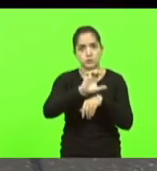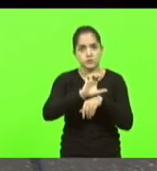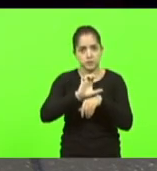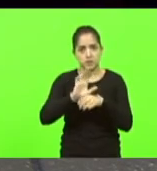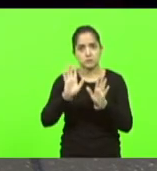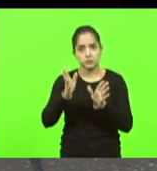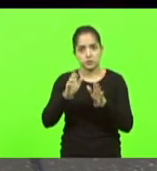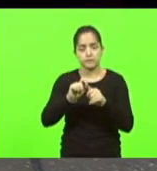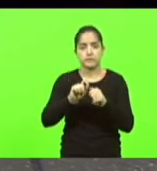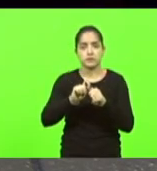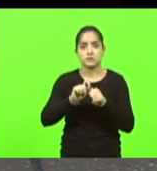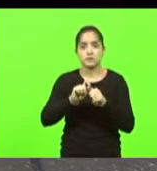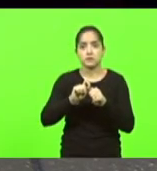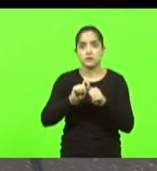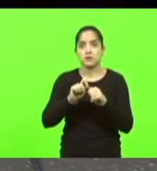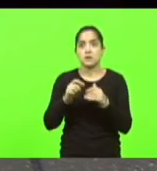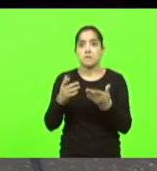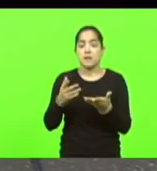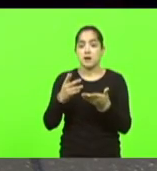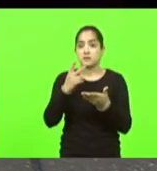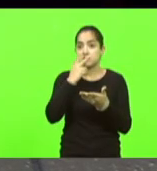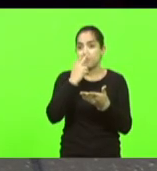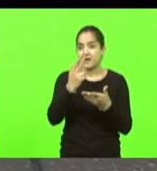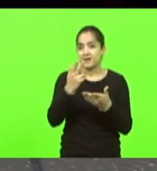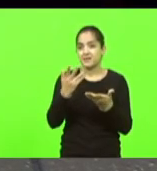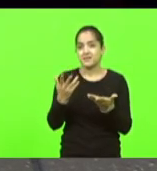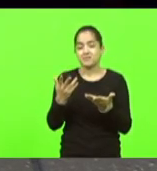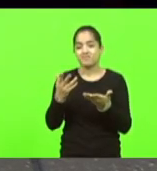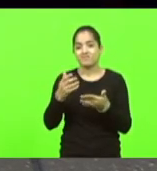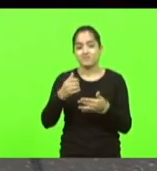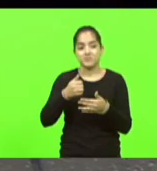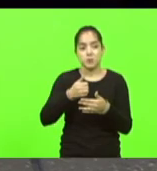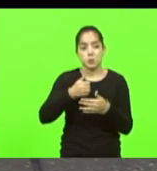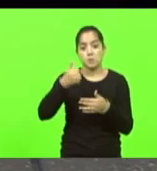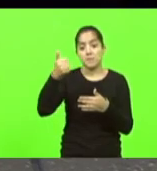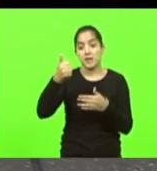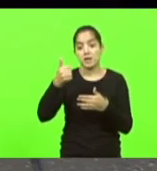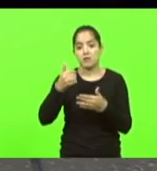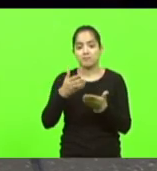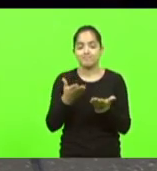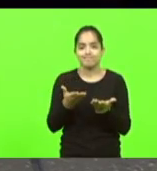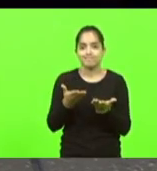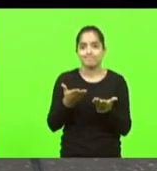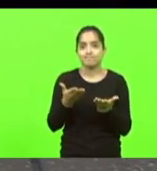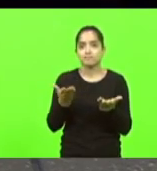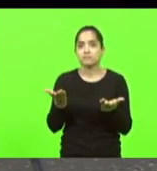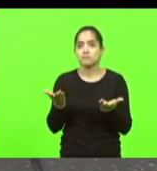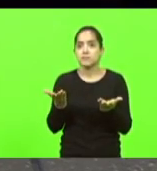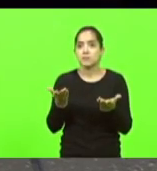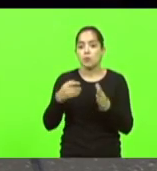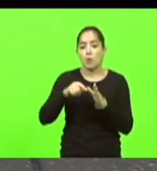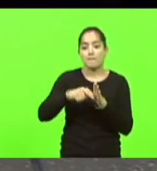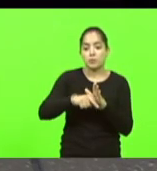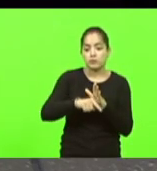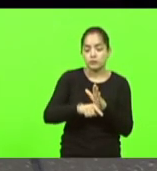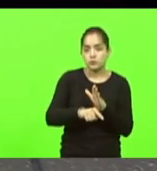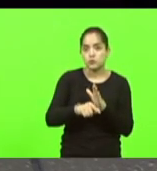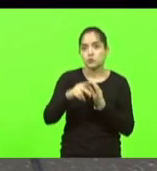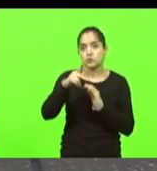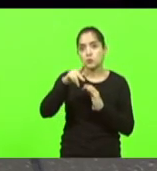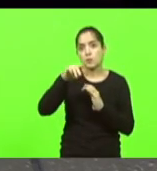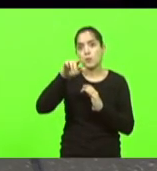o e parece que não é o melhor caminho e eu não vou adentrar aqui sobre o